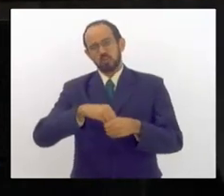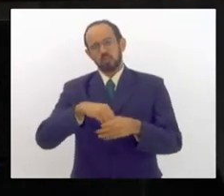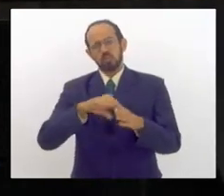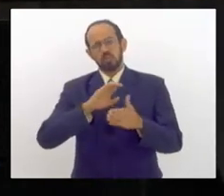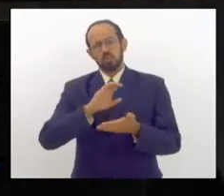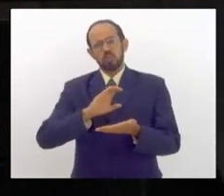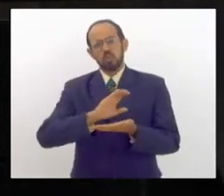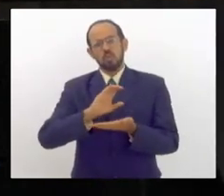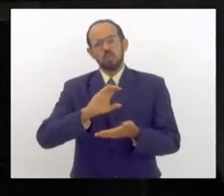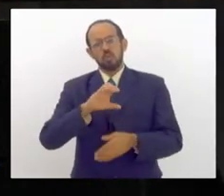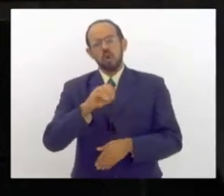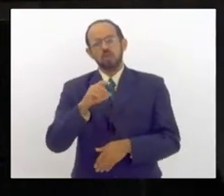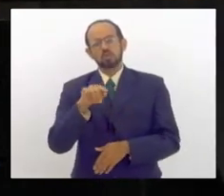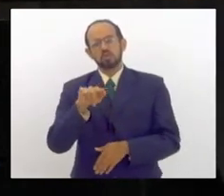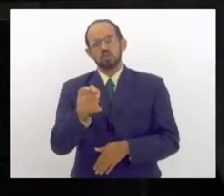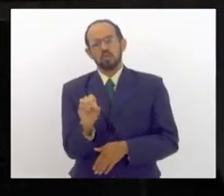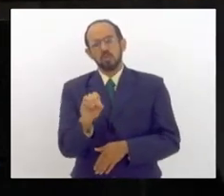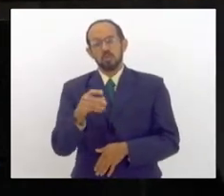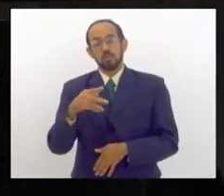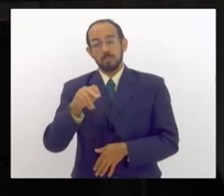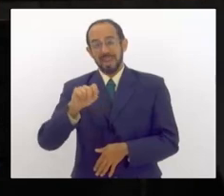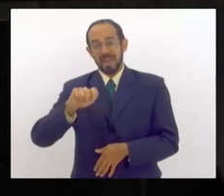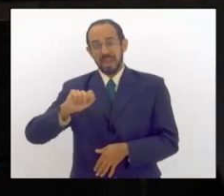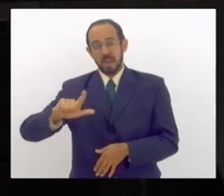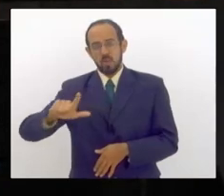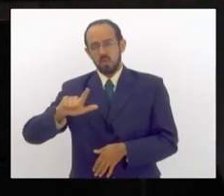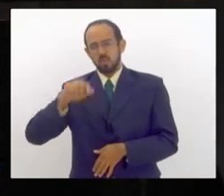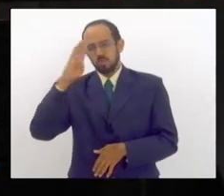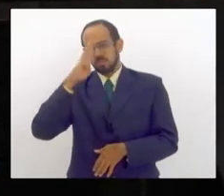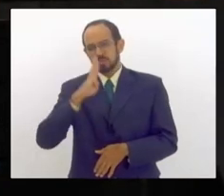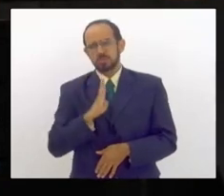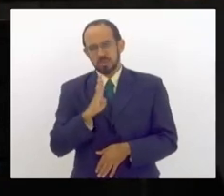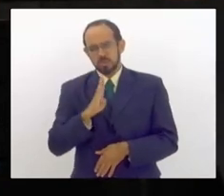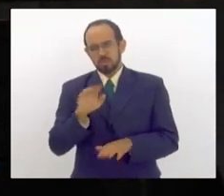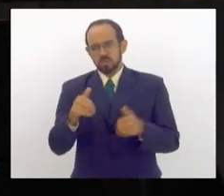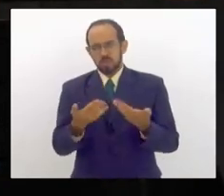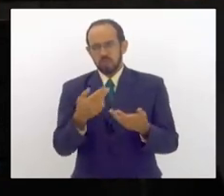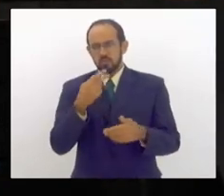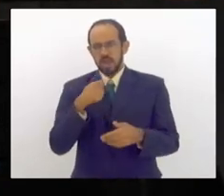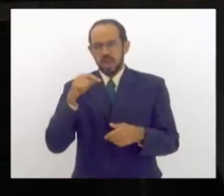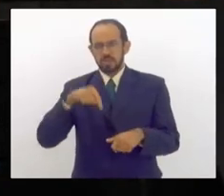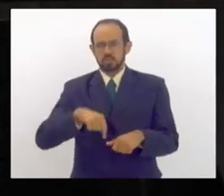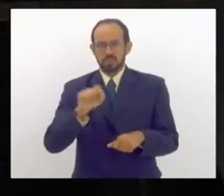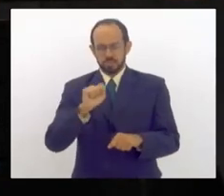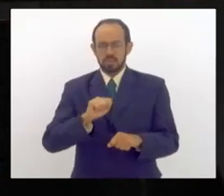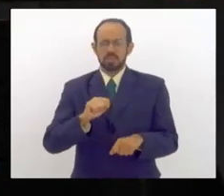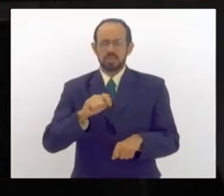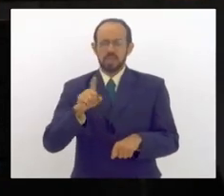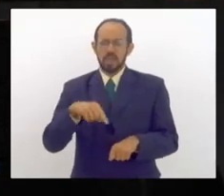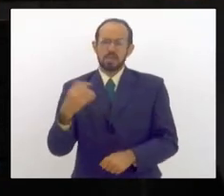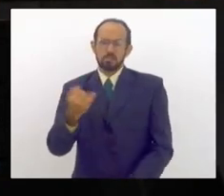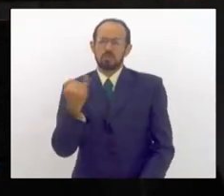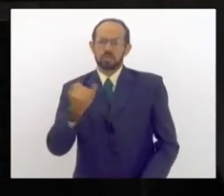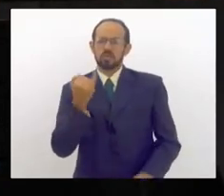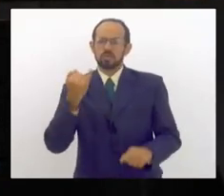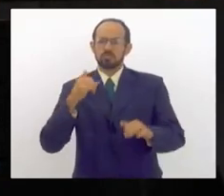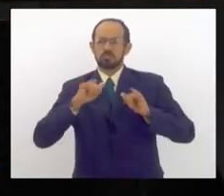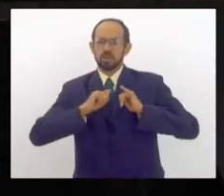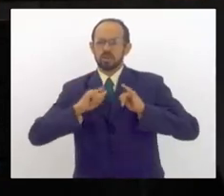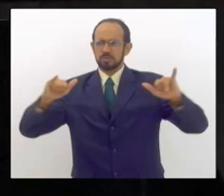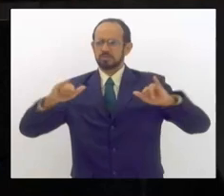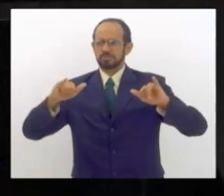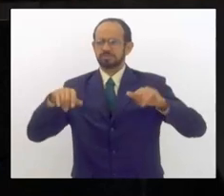trazer esse elemento para cá, para essa casa, às vésperas do carnaval, é fundamental. E, para denunciar, a gente